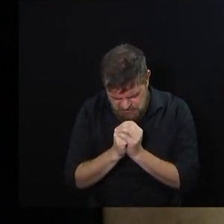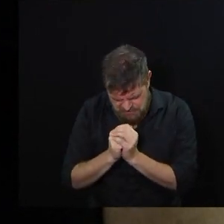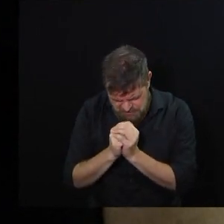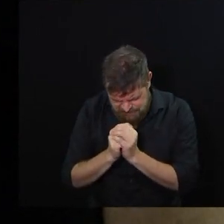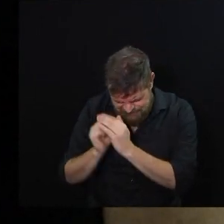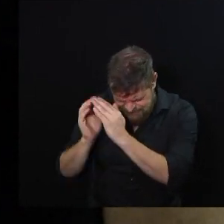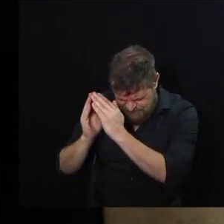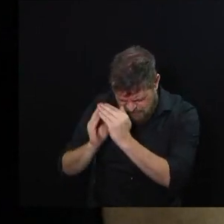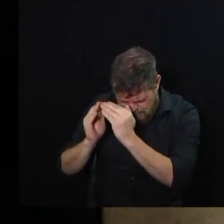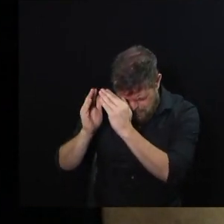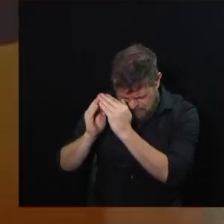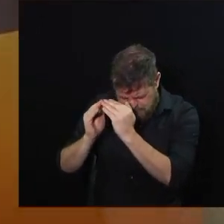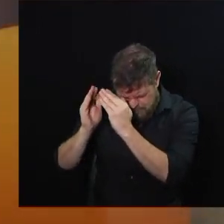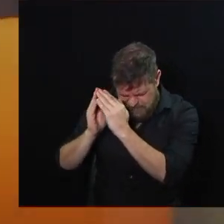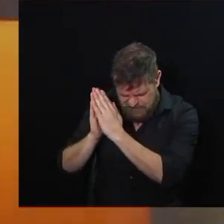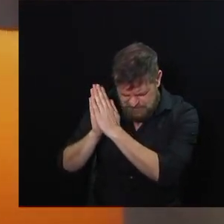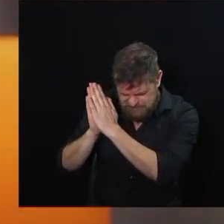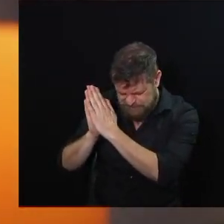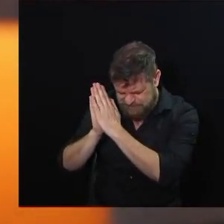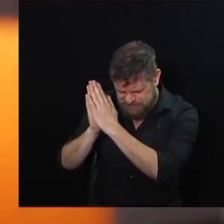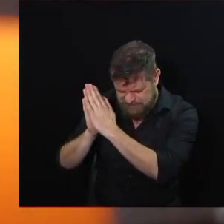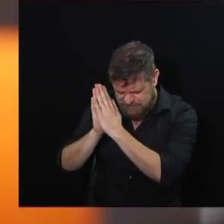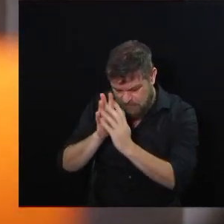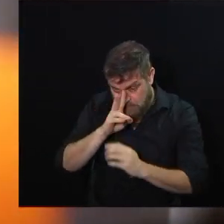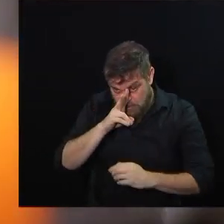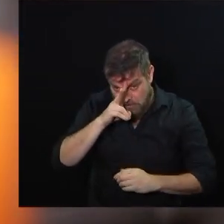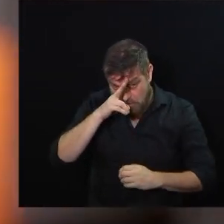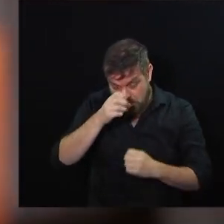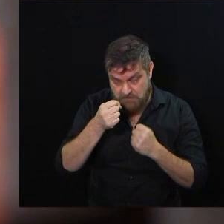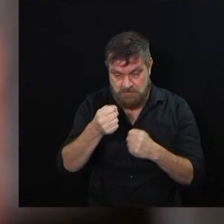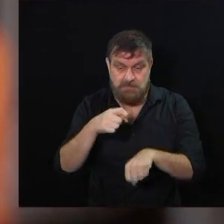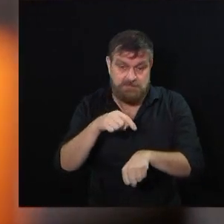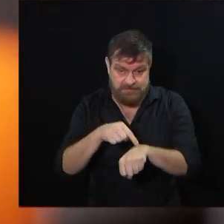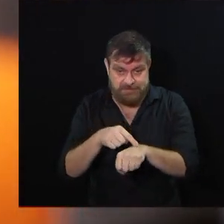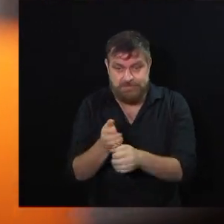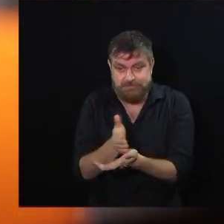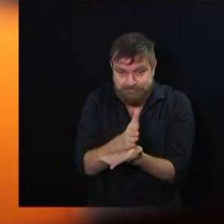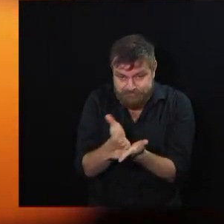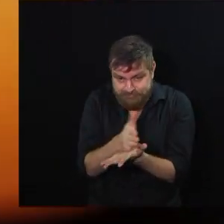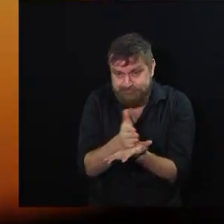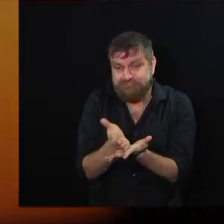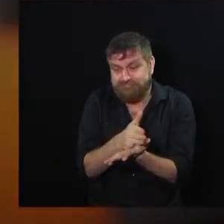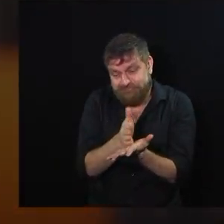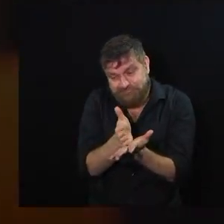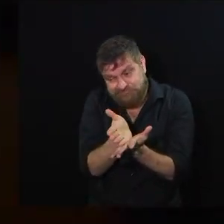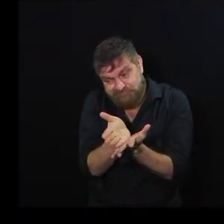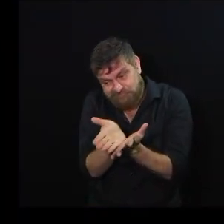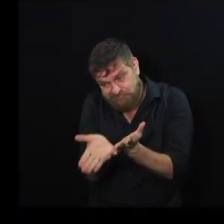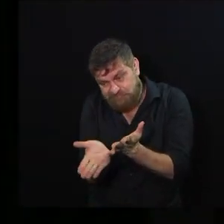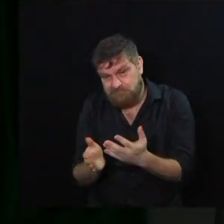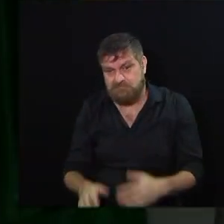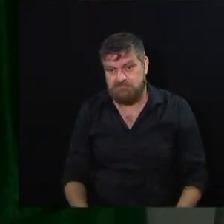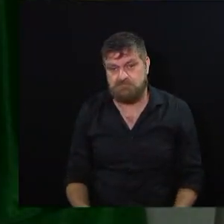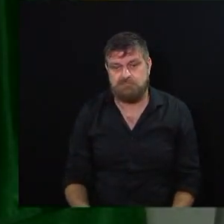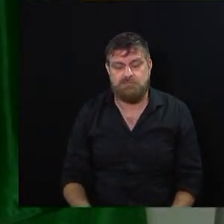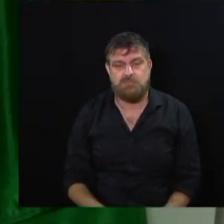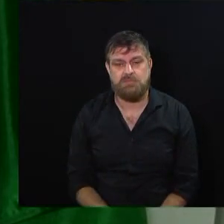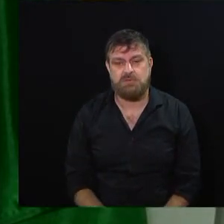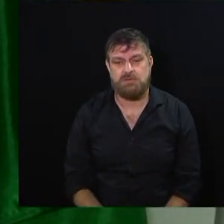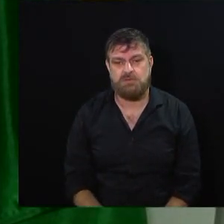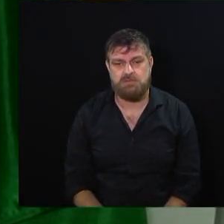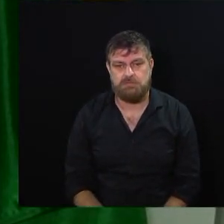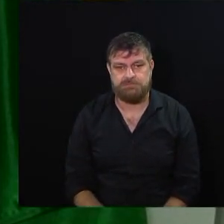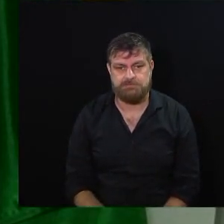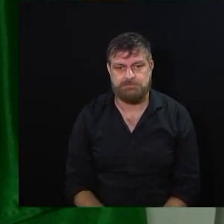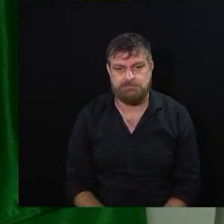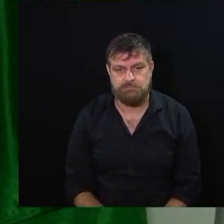quer dizer, é uma força. Tem hora que a gente cai, mas não dá muito assim, não. Os estudos,